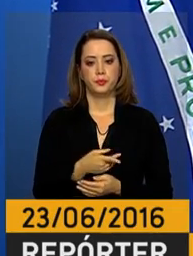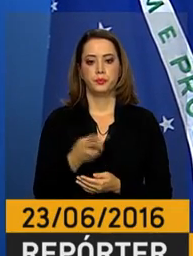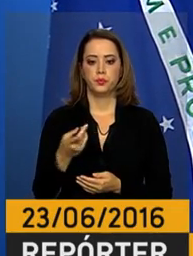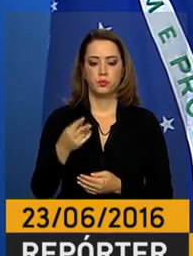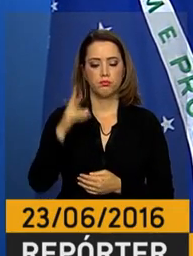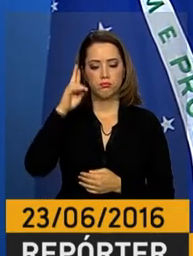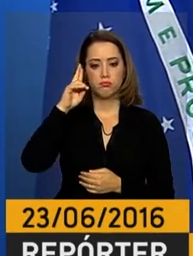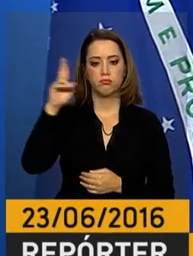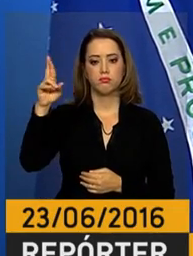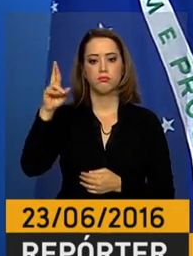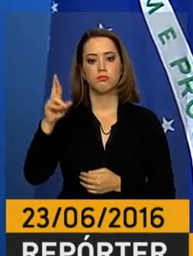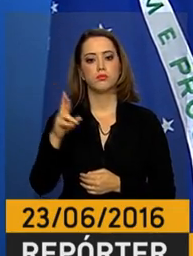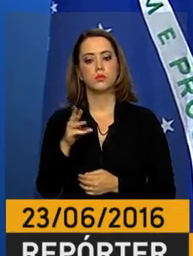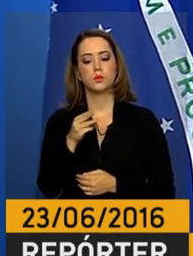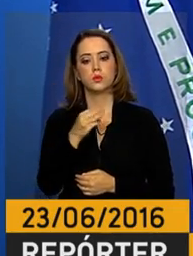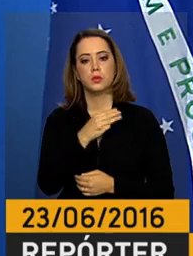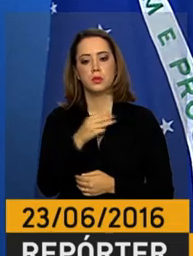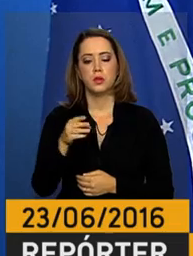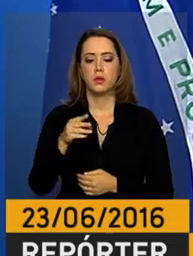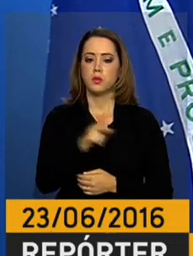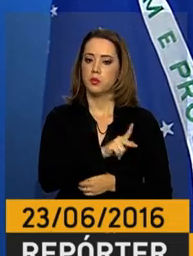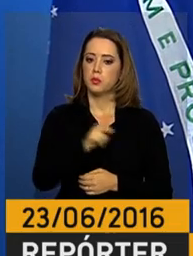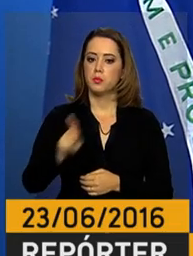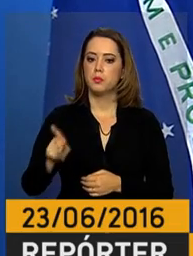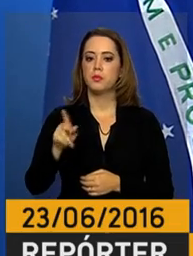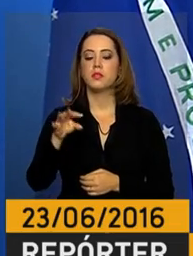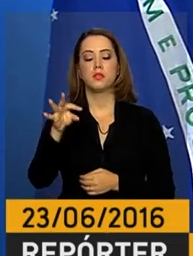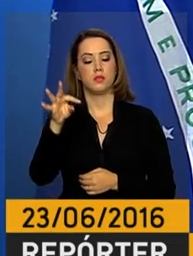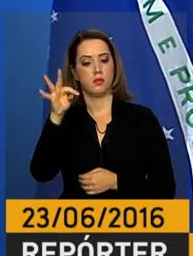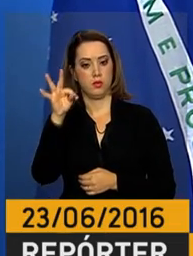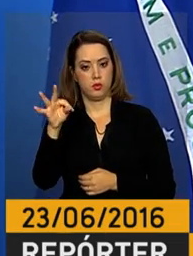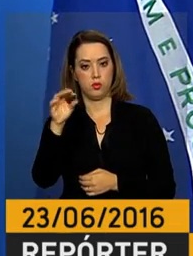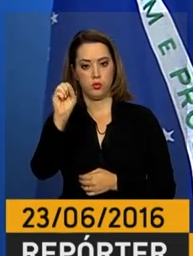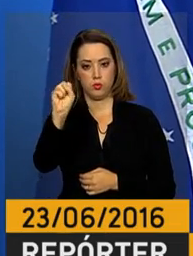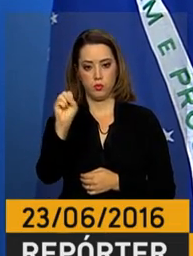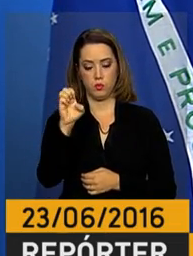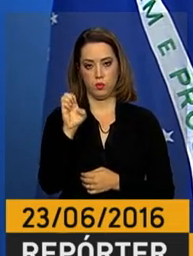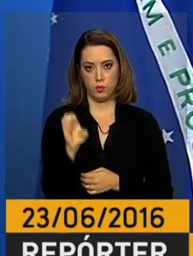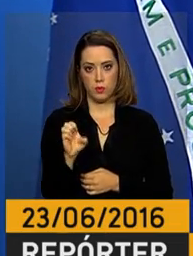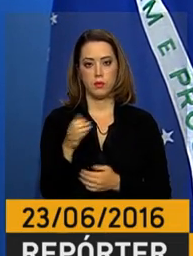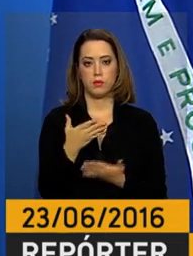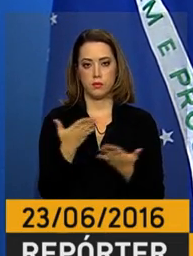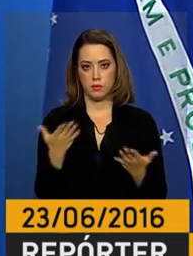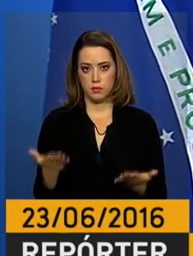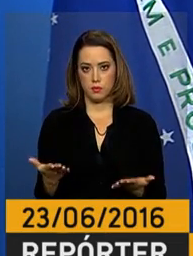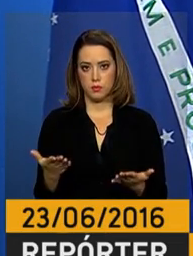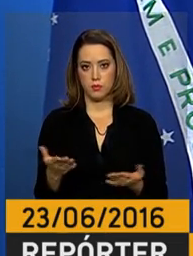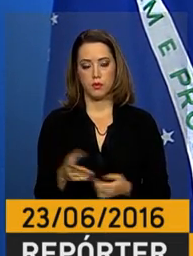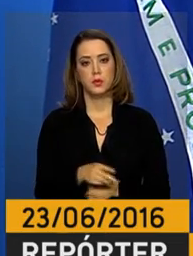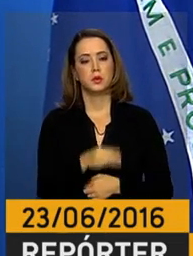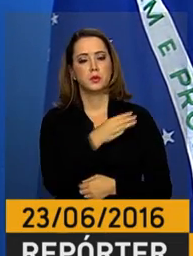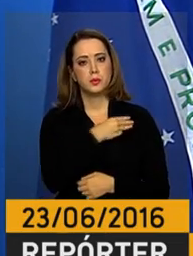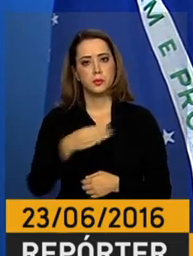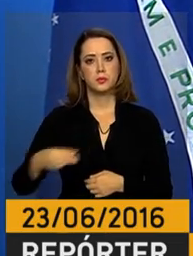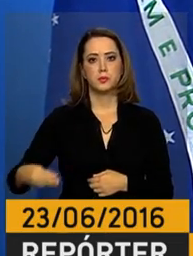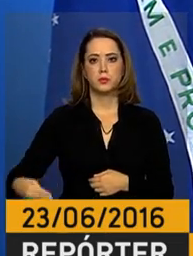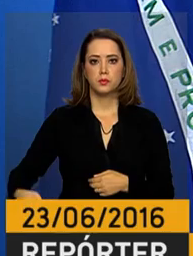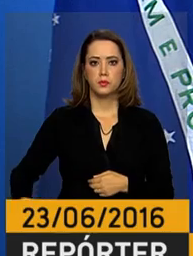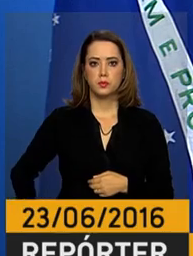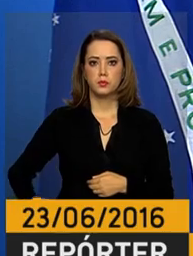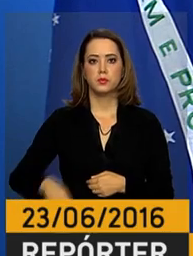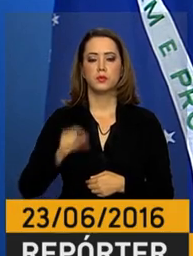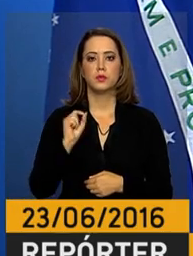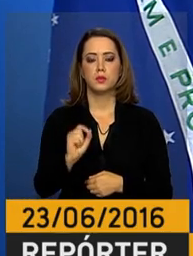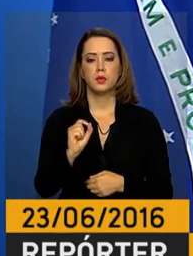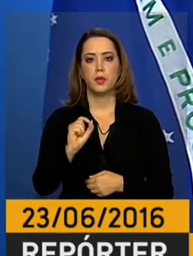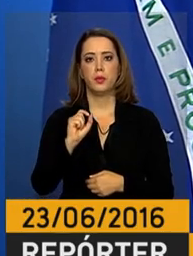senhor Ministro Gilmar Mendes presidente do TSE íssimo Ministro Ives Gandra da Silva